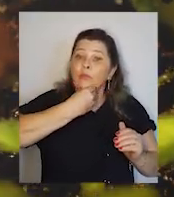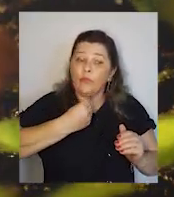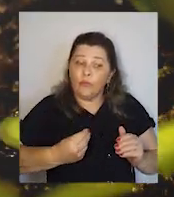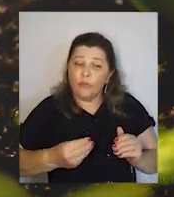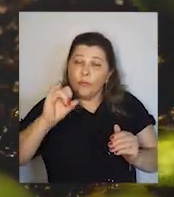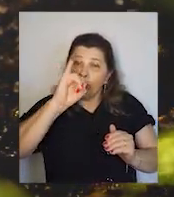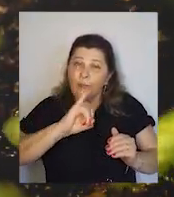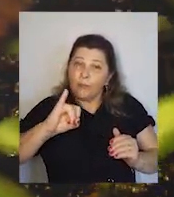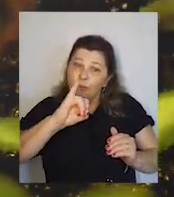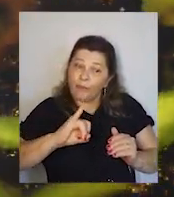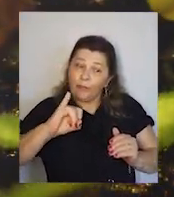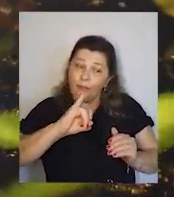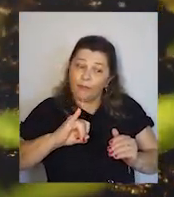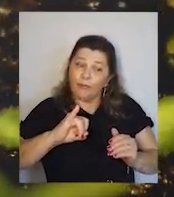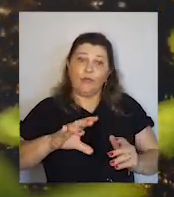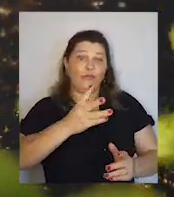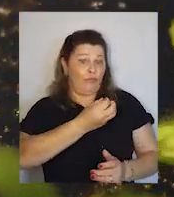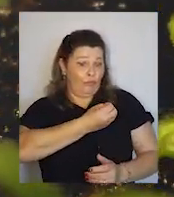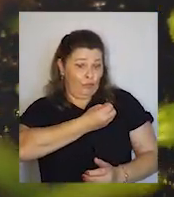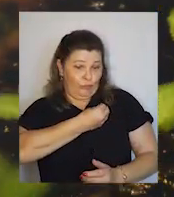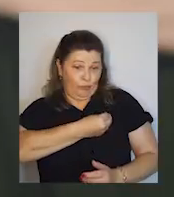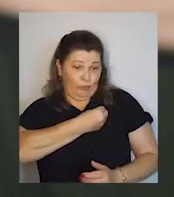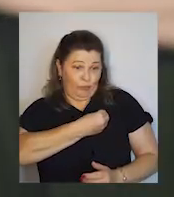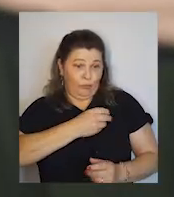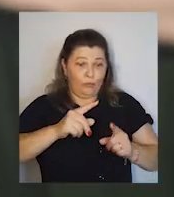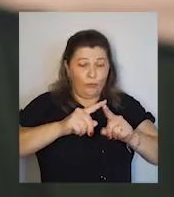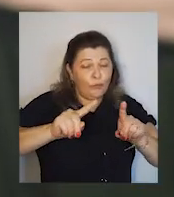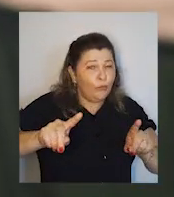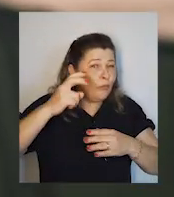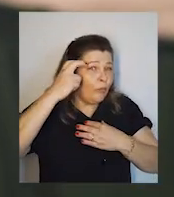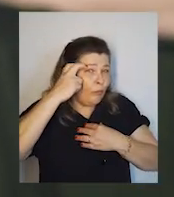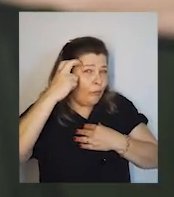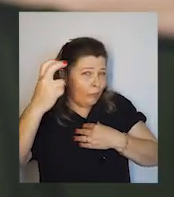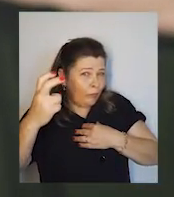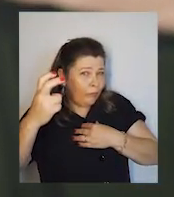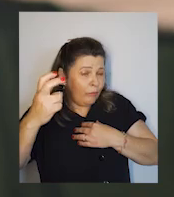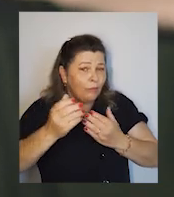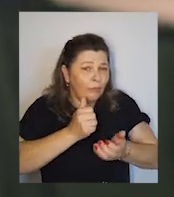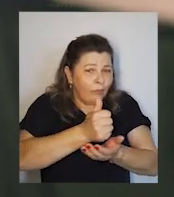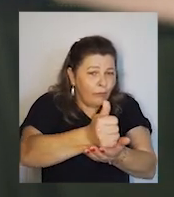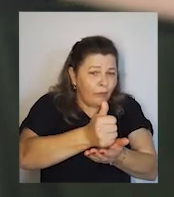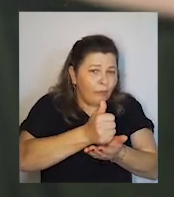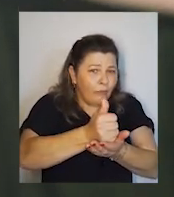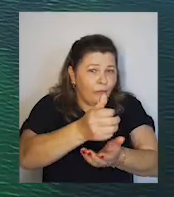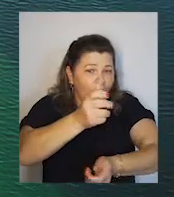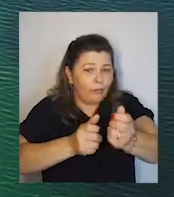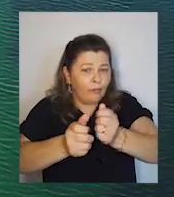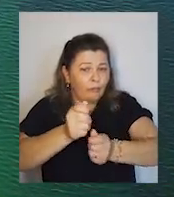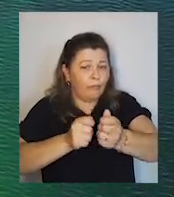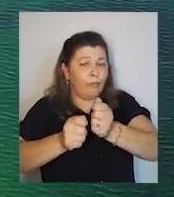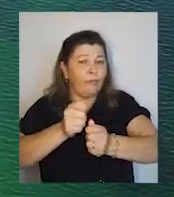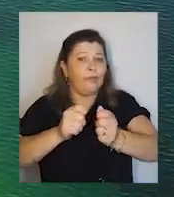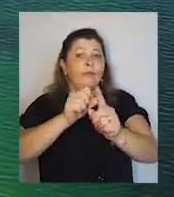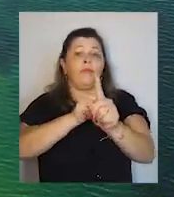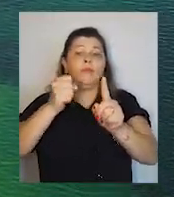é um investimento não apenas em vidas, mas uma ação inteligente para a sustentabilidade econômica e